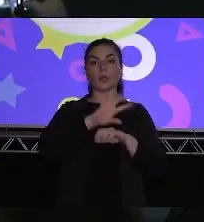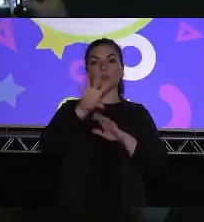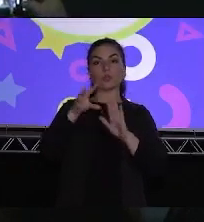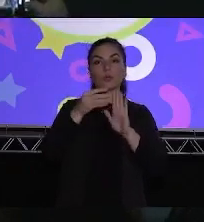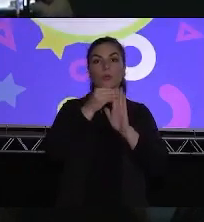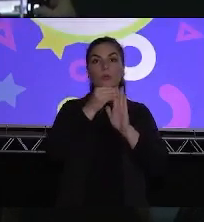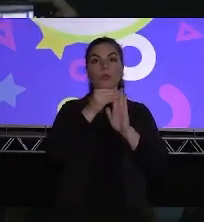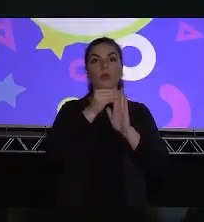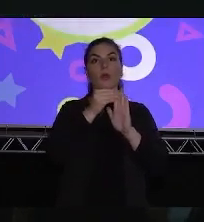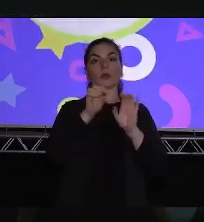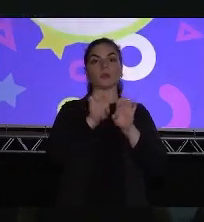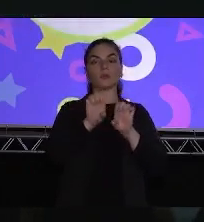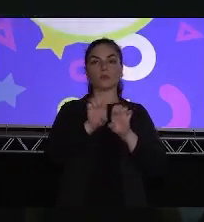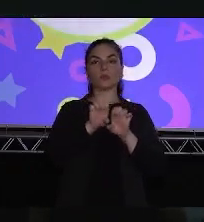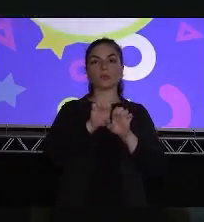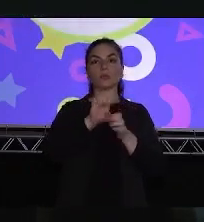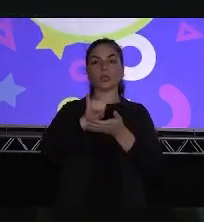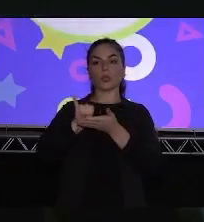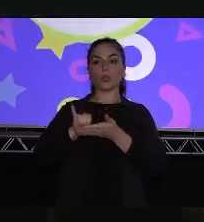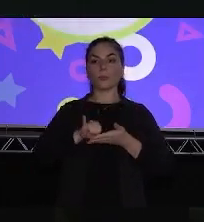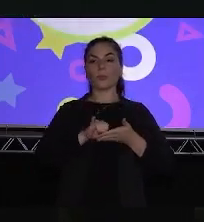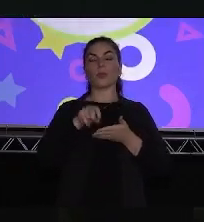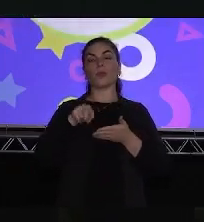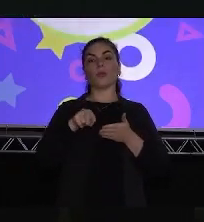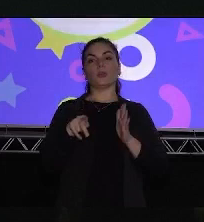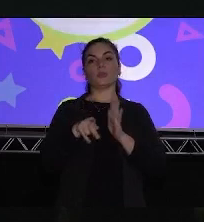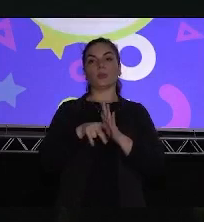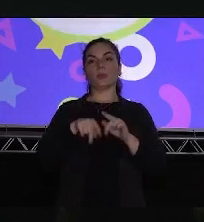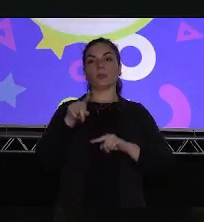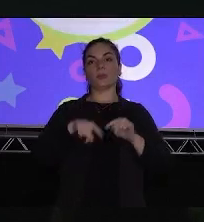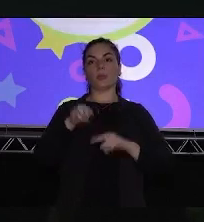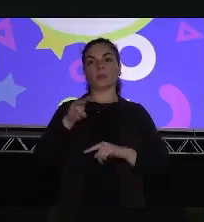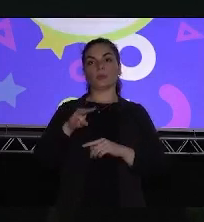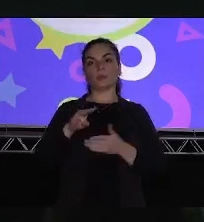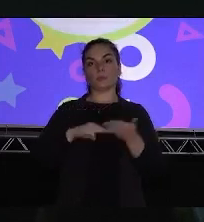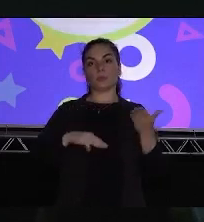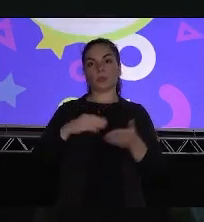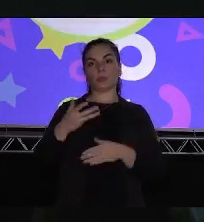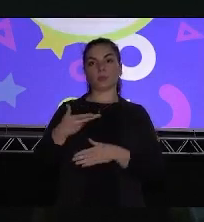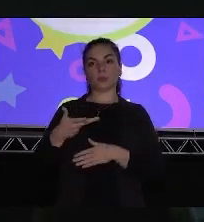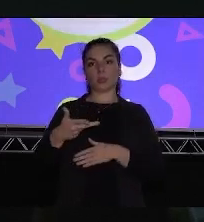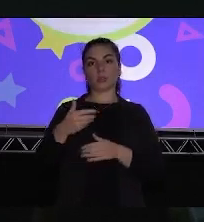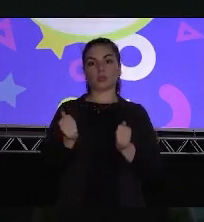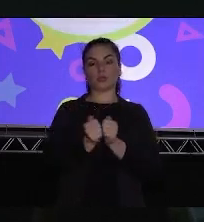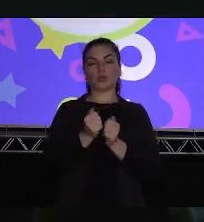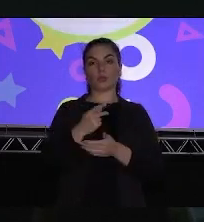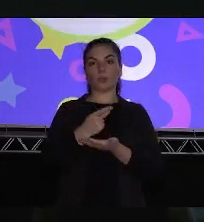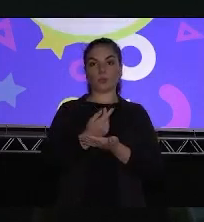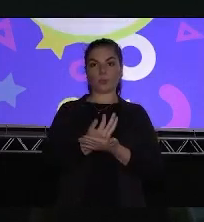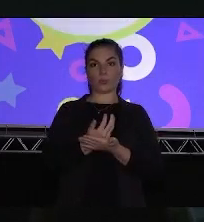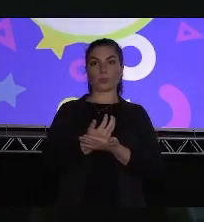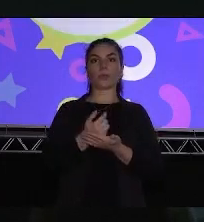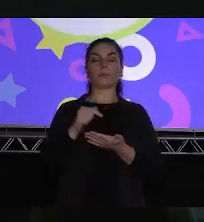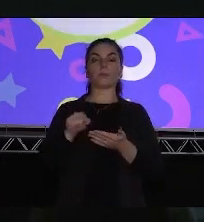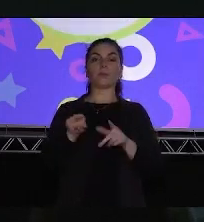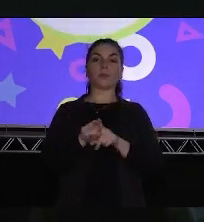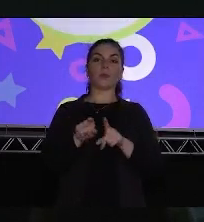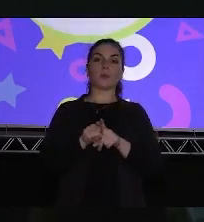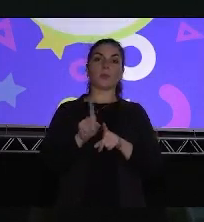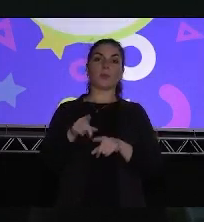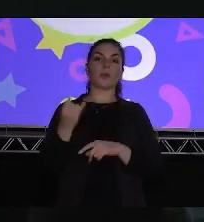estruturas das nossas incubadoras de métodos ágeis que nós temos em parceria com o ecossistema de inovação da PUC. E isso também era